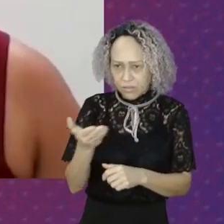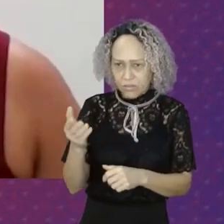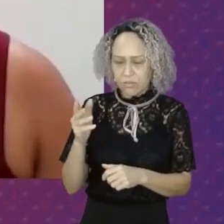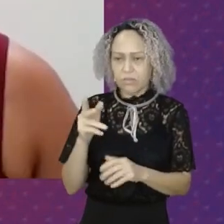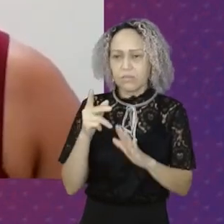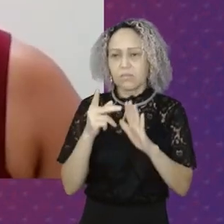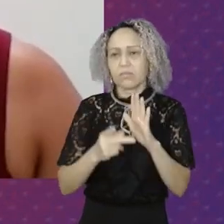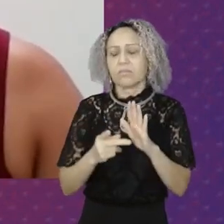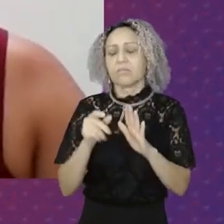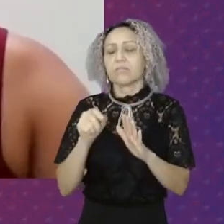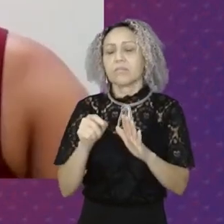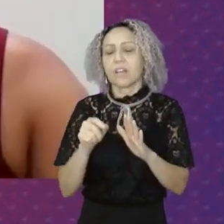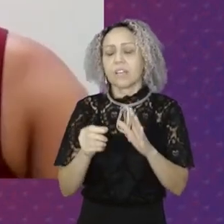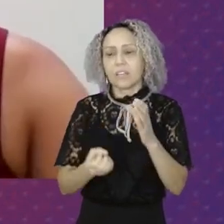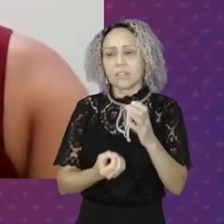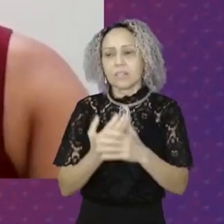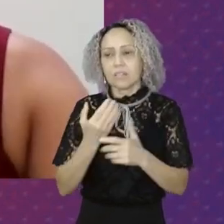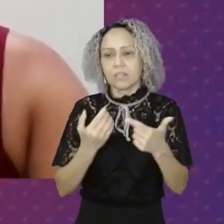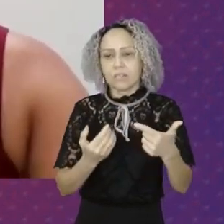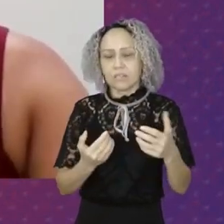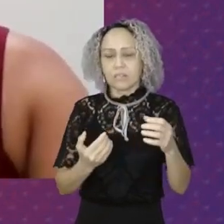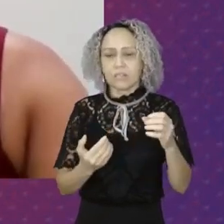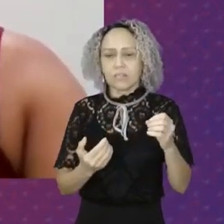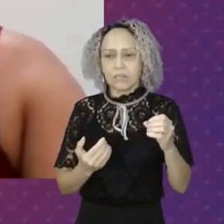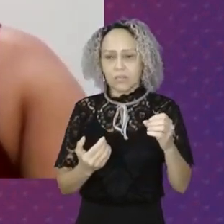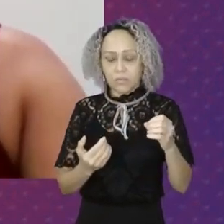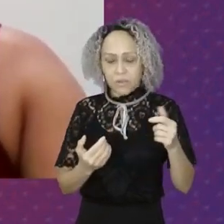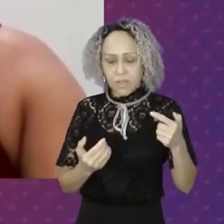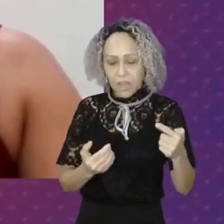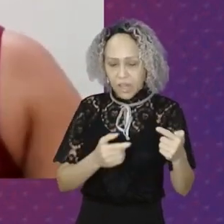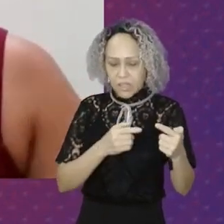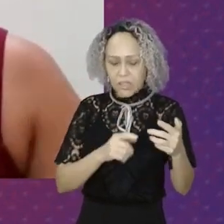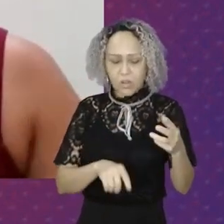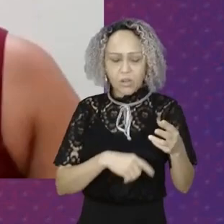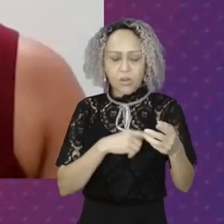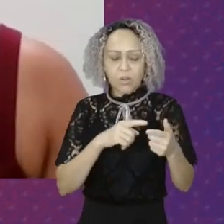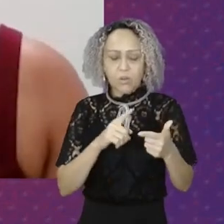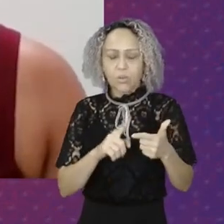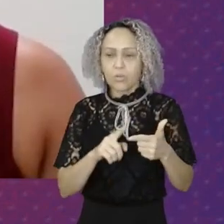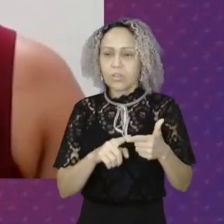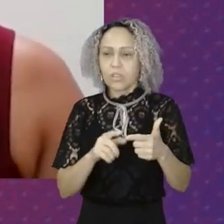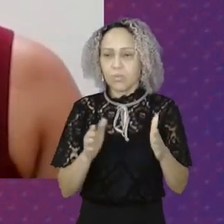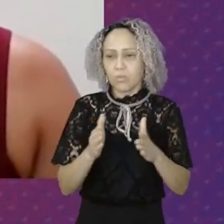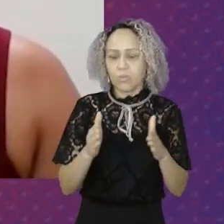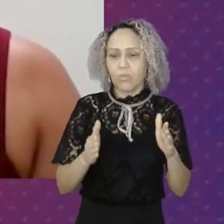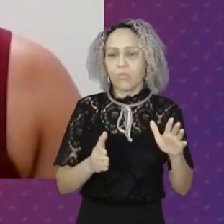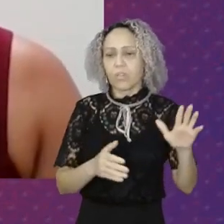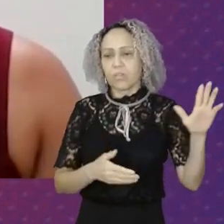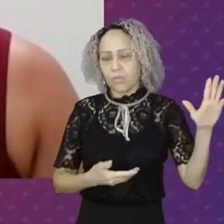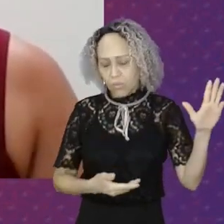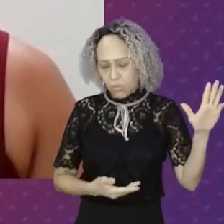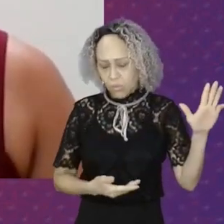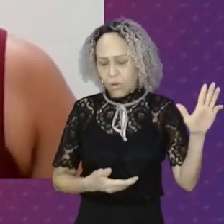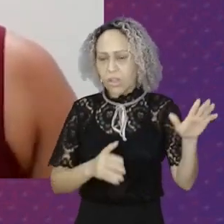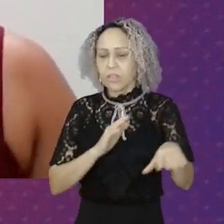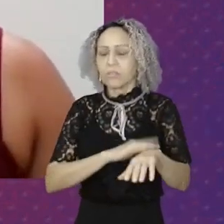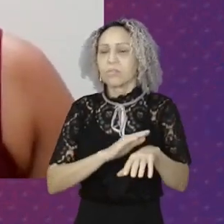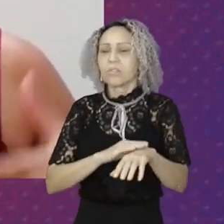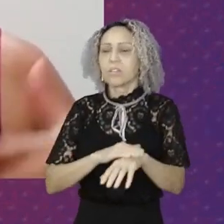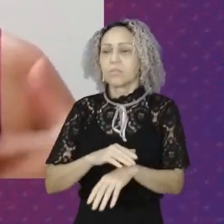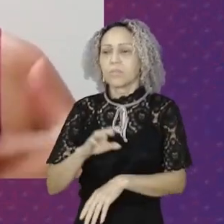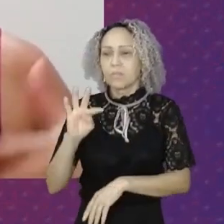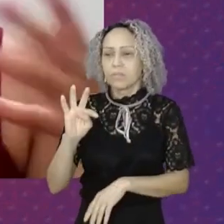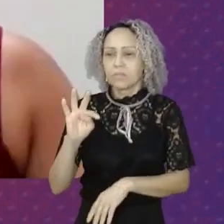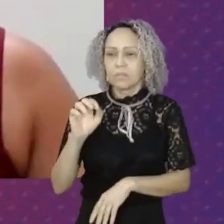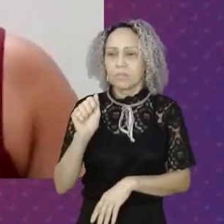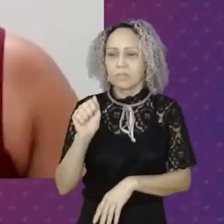surge em 2007, já no segundo, governo Lula, na época em que o ministro Tarso Genro era o ministro da Justiça, e